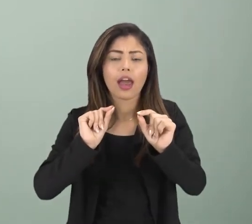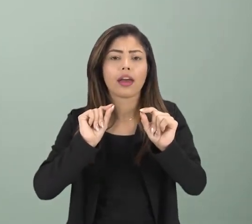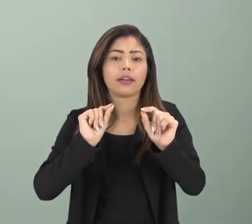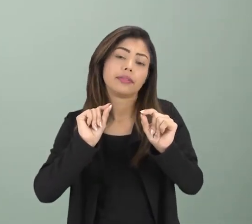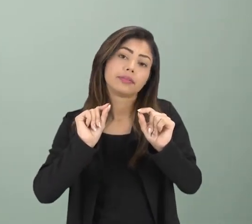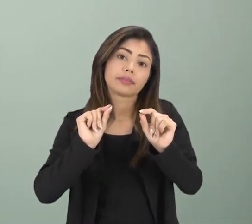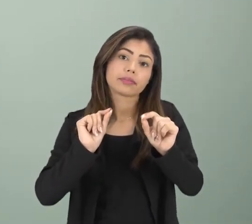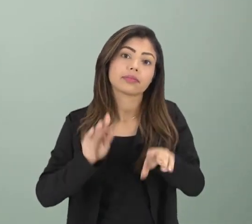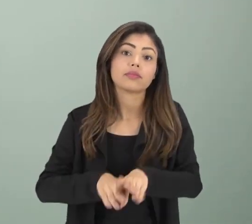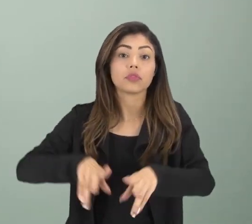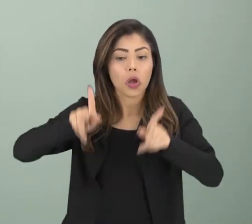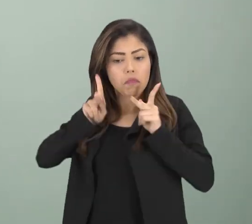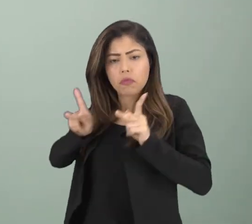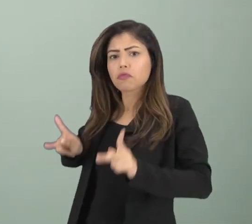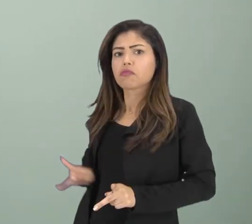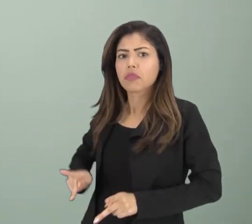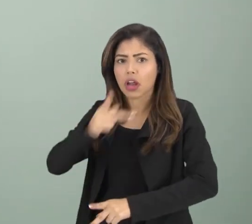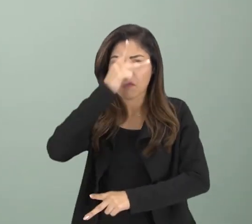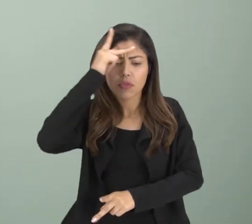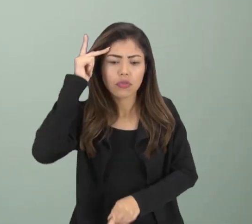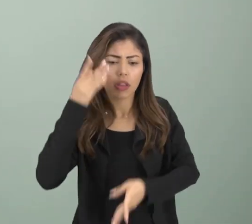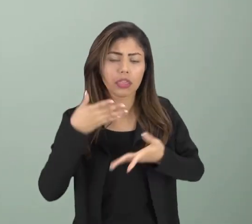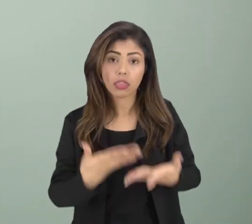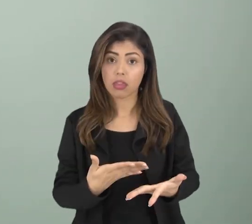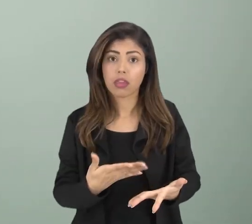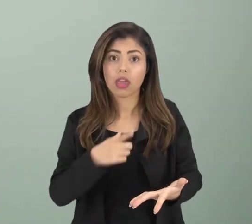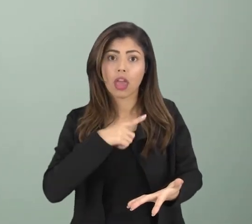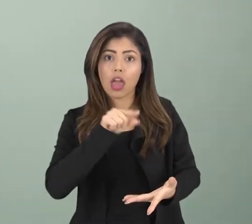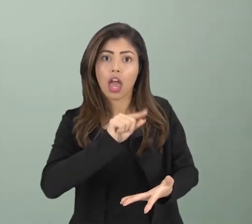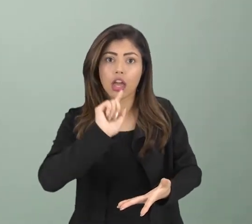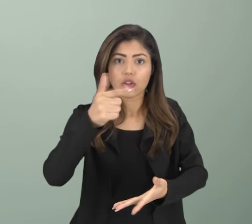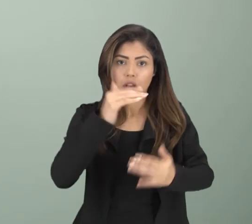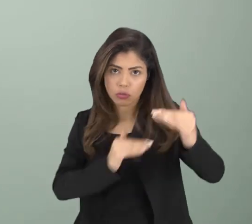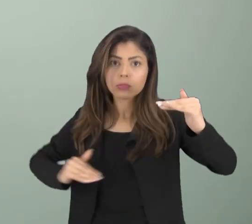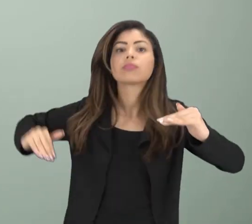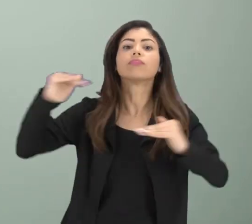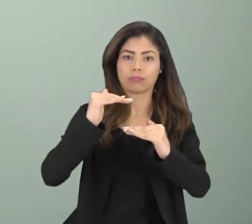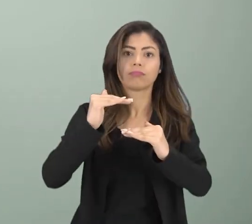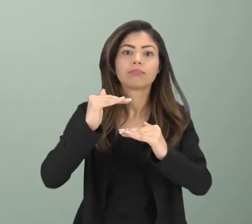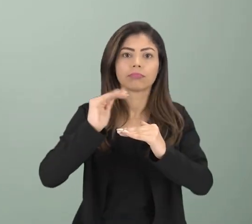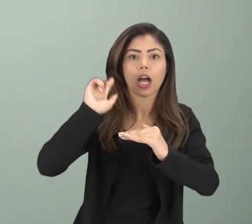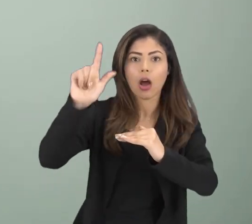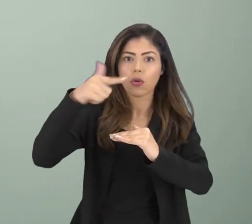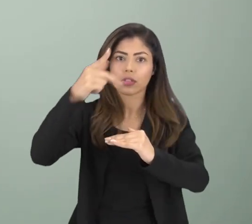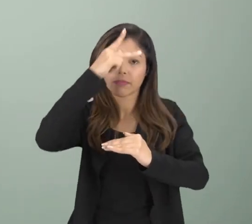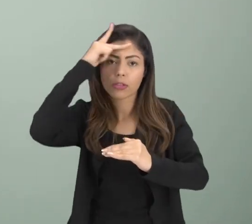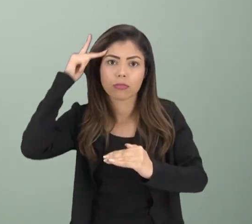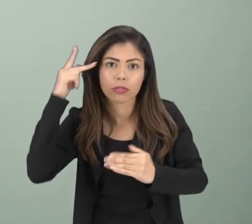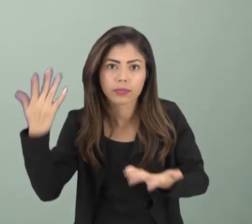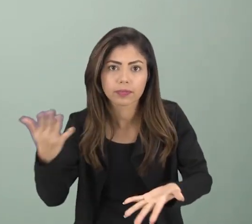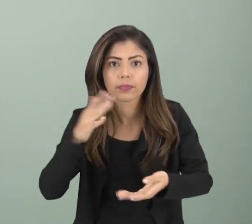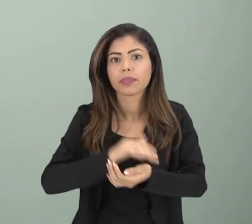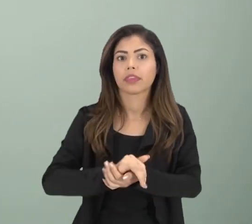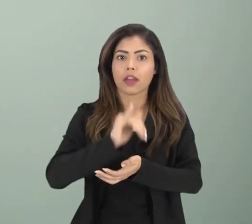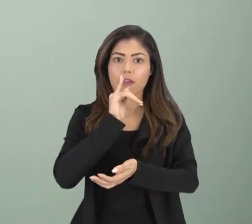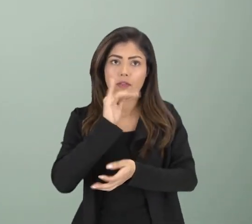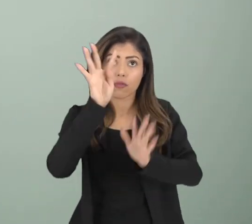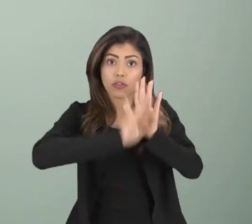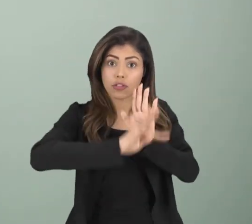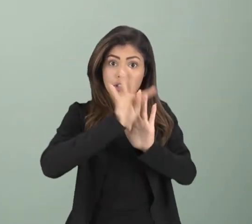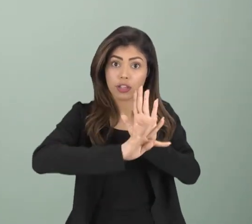significa uma postura em que você se coloca numa situação de superioridade em relação ao outro. Os